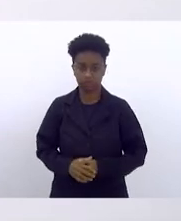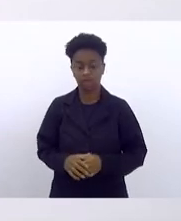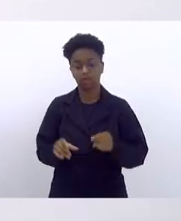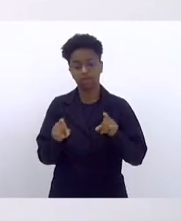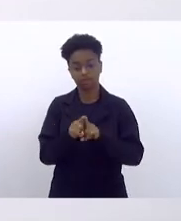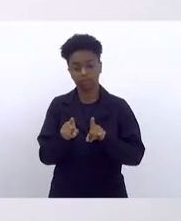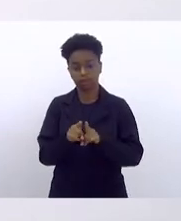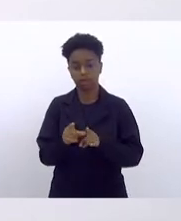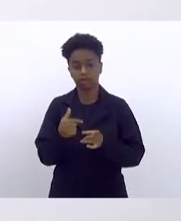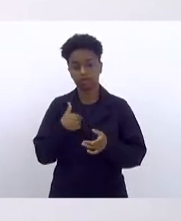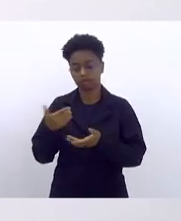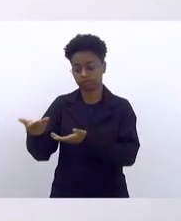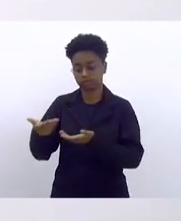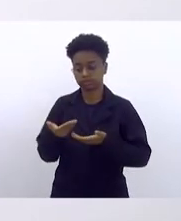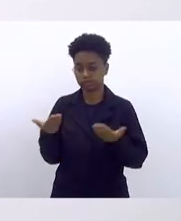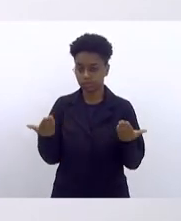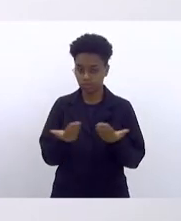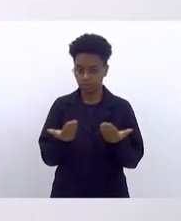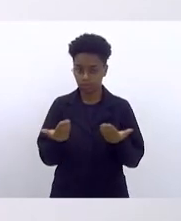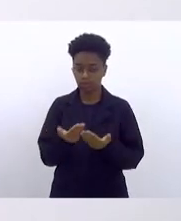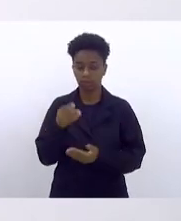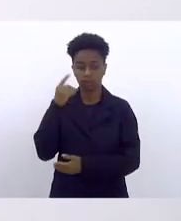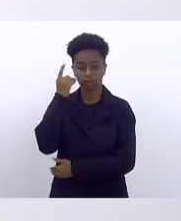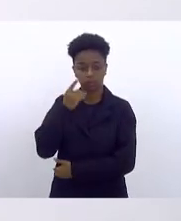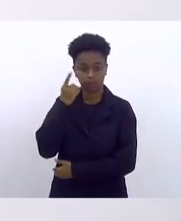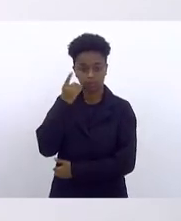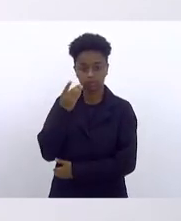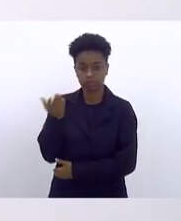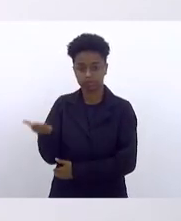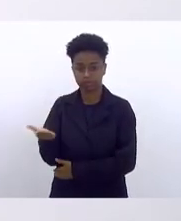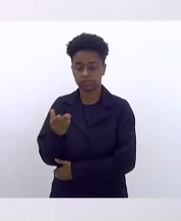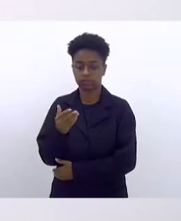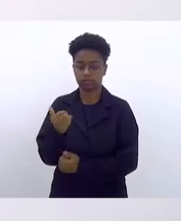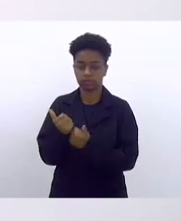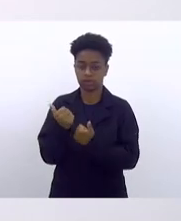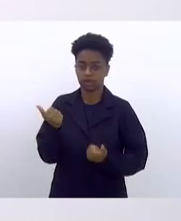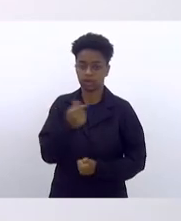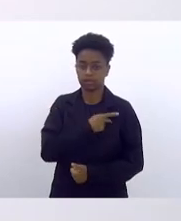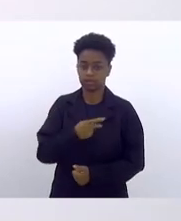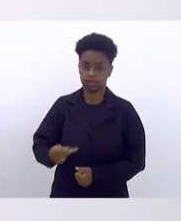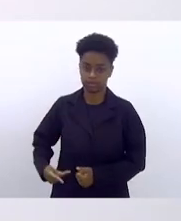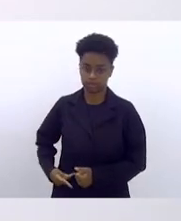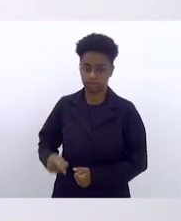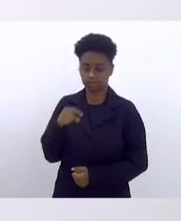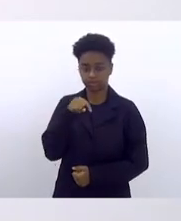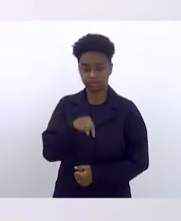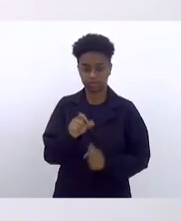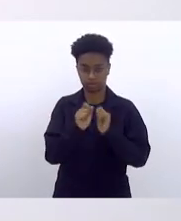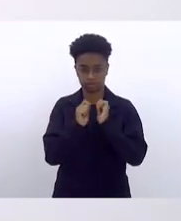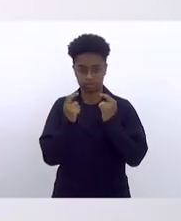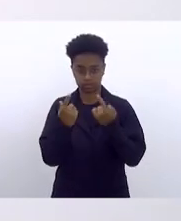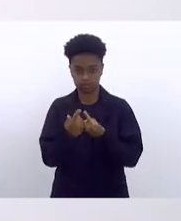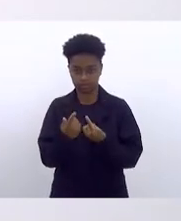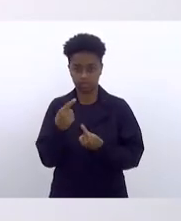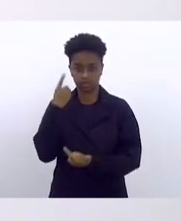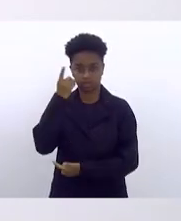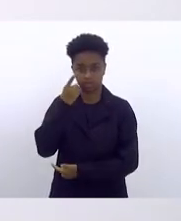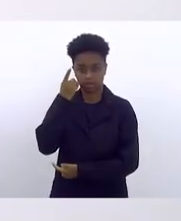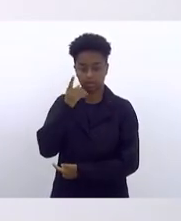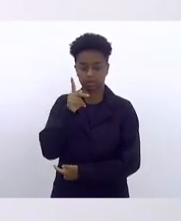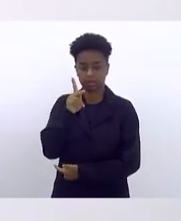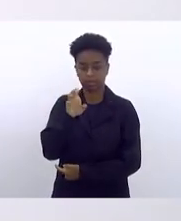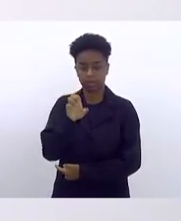passar a palavra agora para o nosso amigo vice-presidente da casa o deputado Pedro